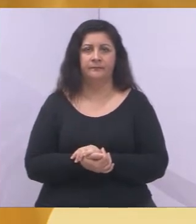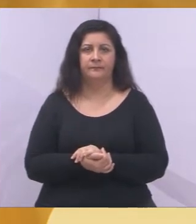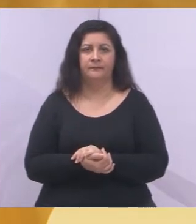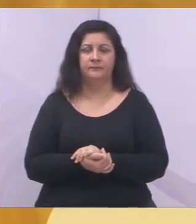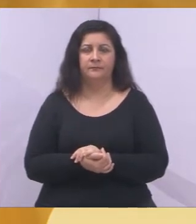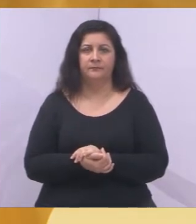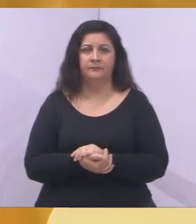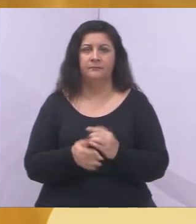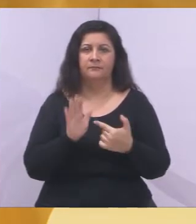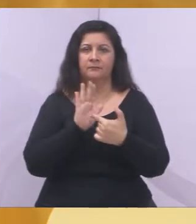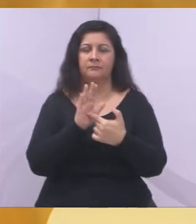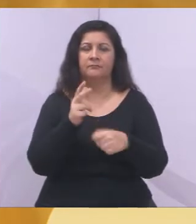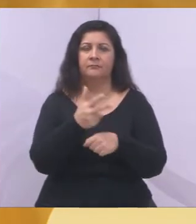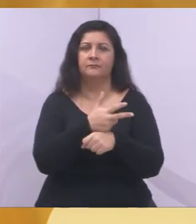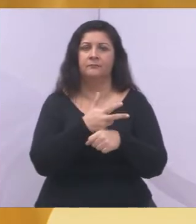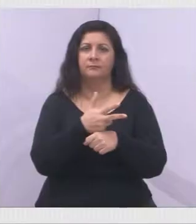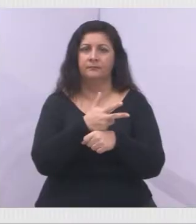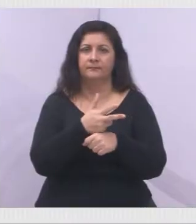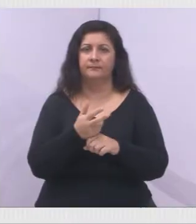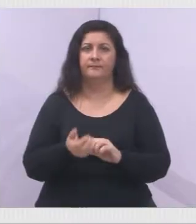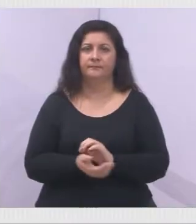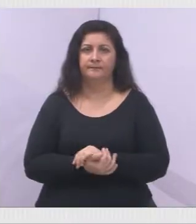Põe o primeiro vídeo para mim, por favor.